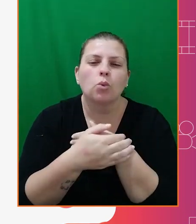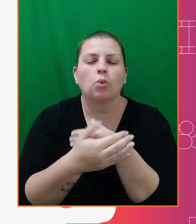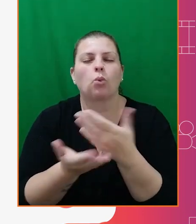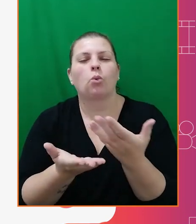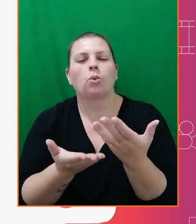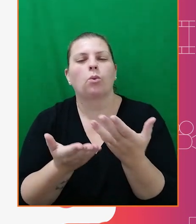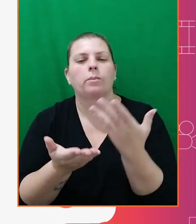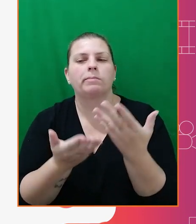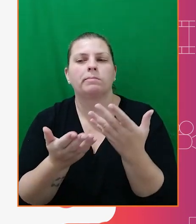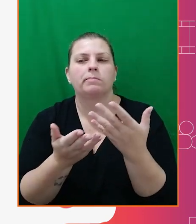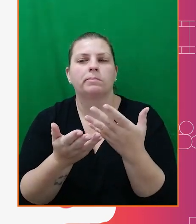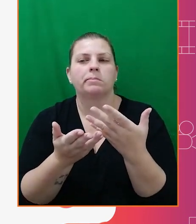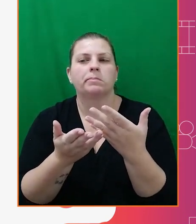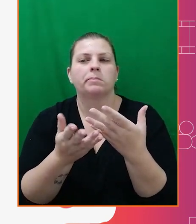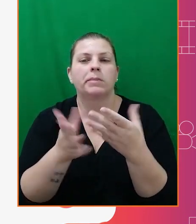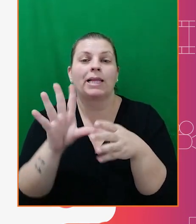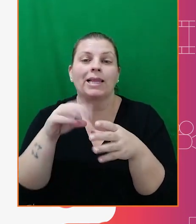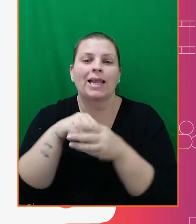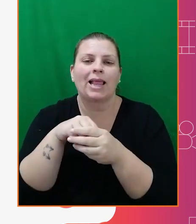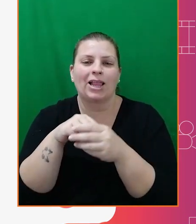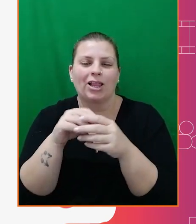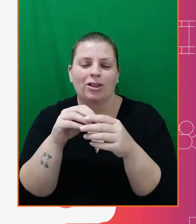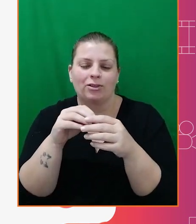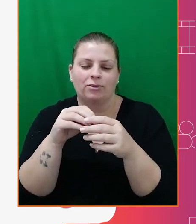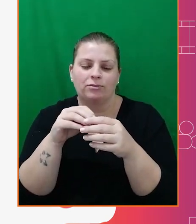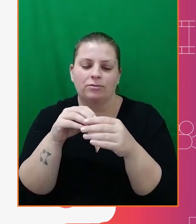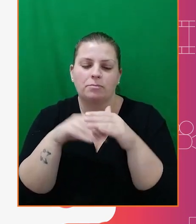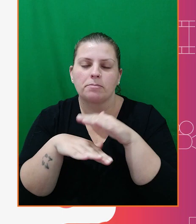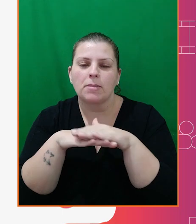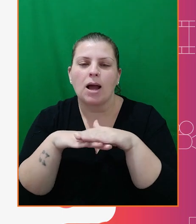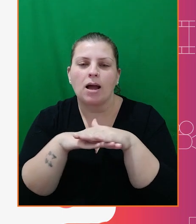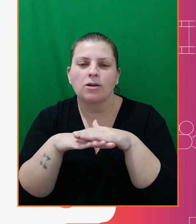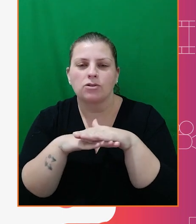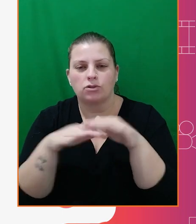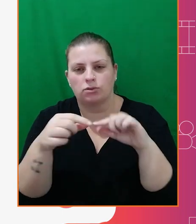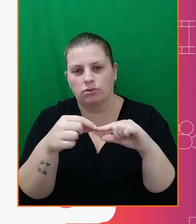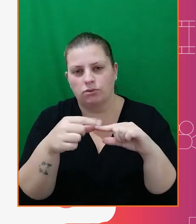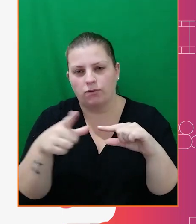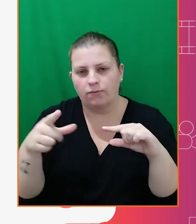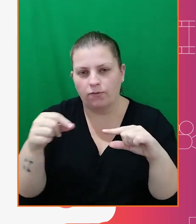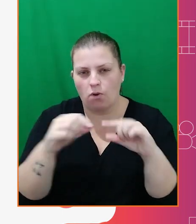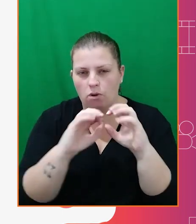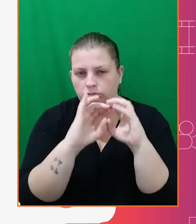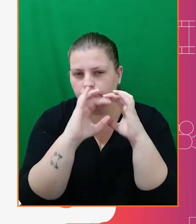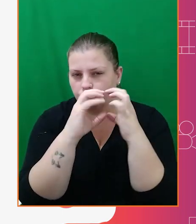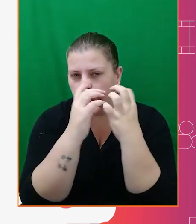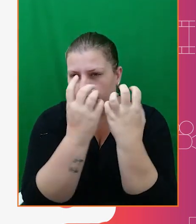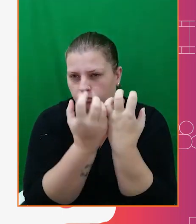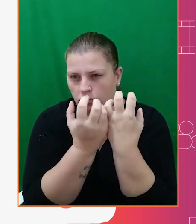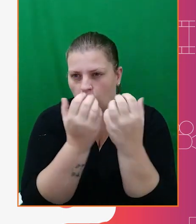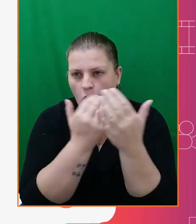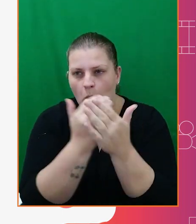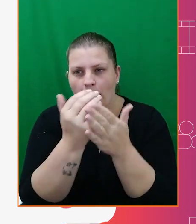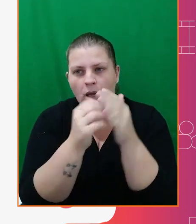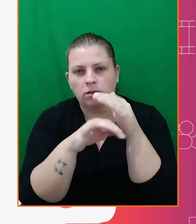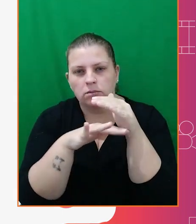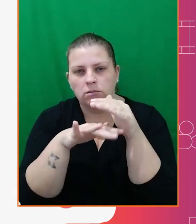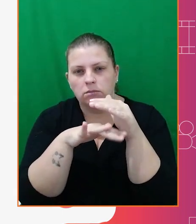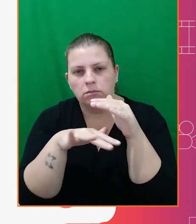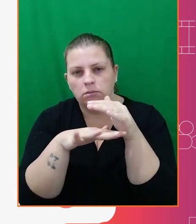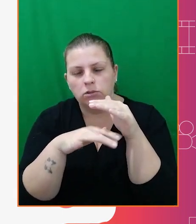partes embaixo das folhas. Sendo assim, vamos começar a sombrear nessas partes aqui de baixo.